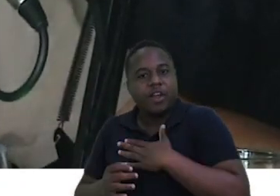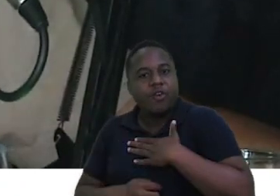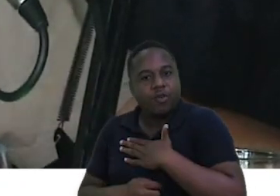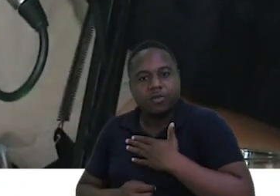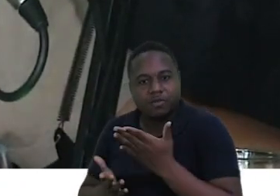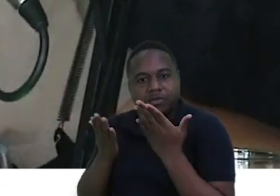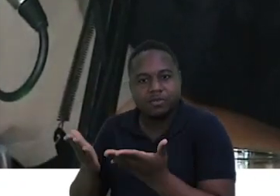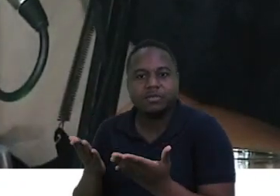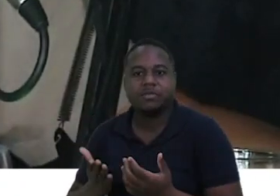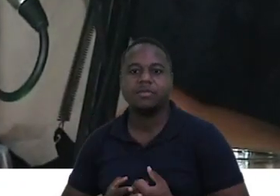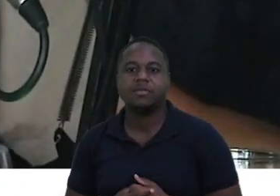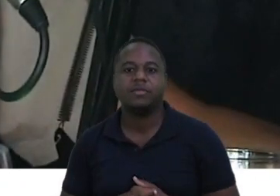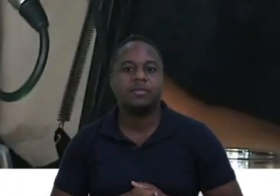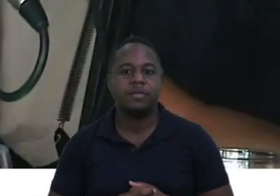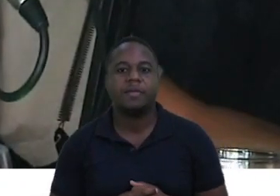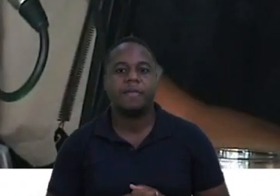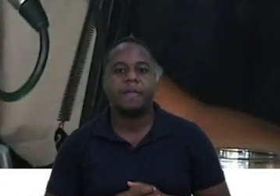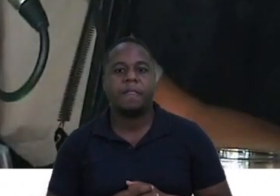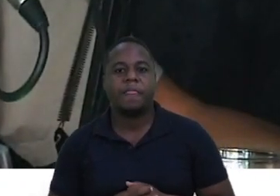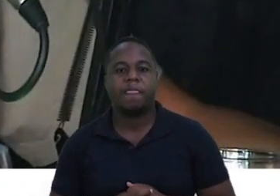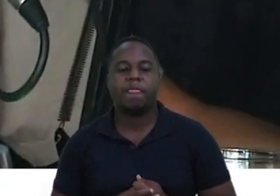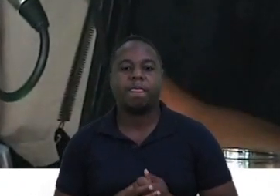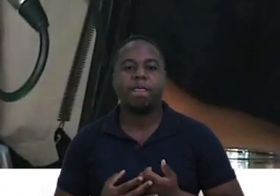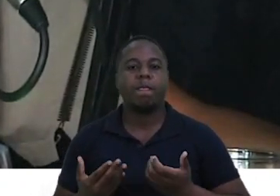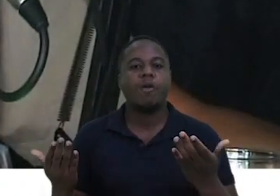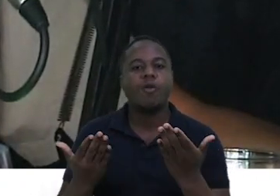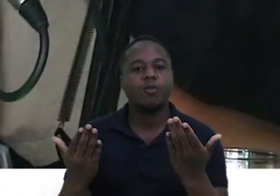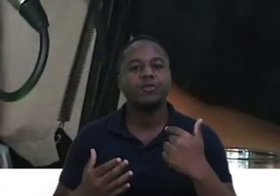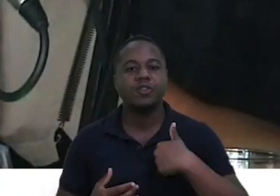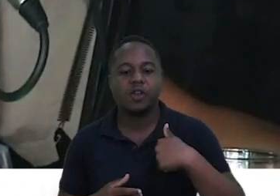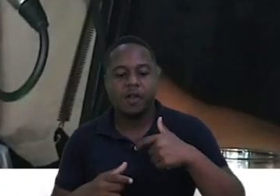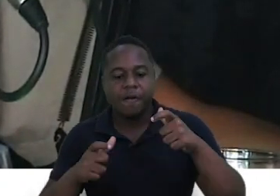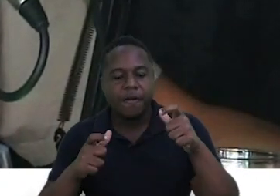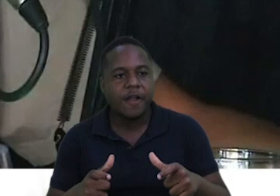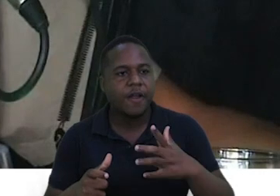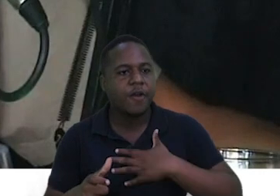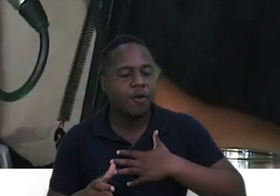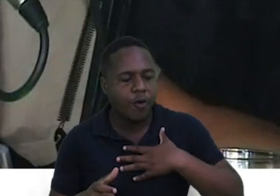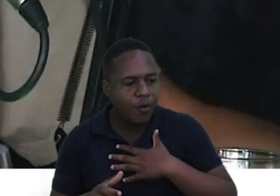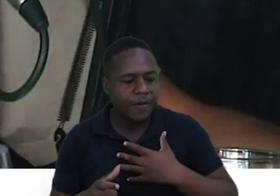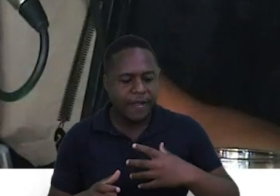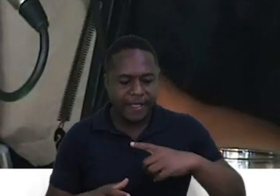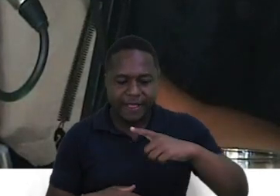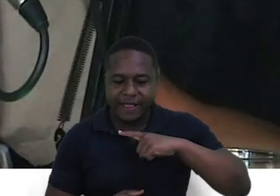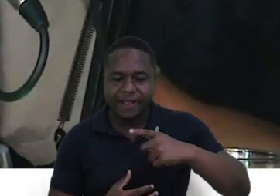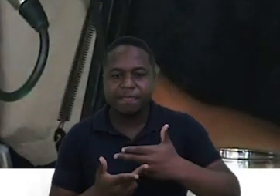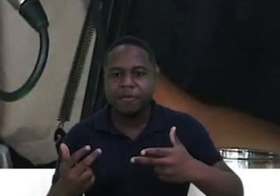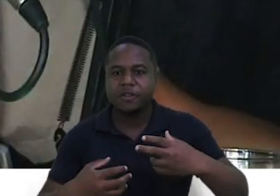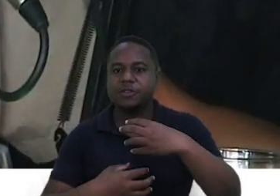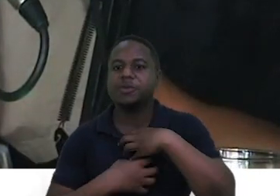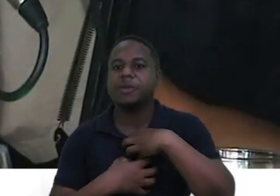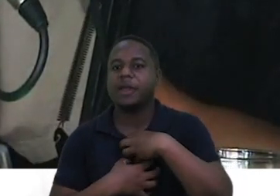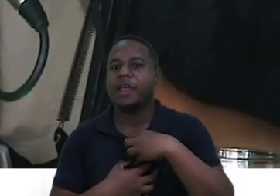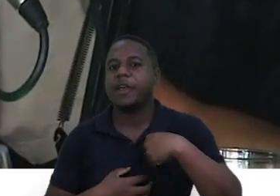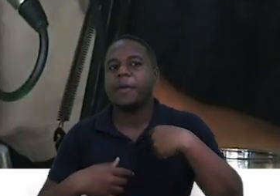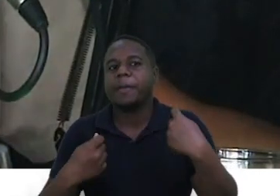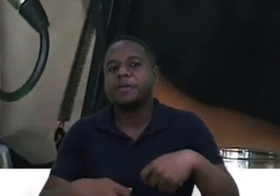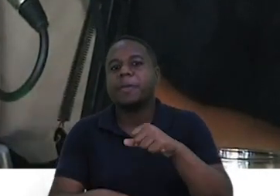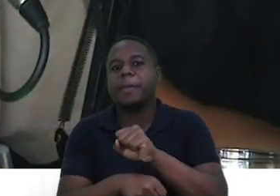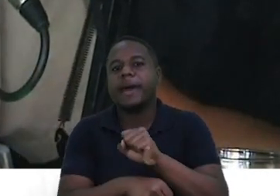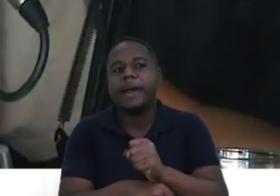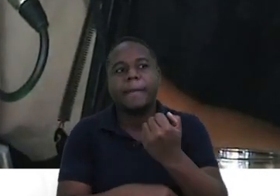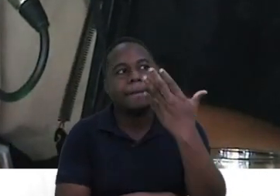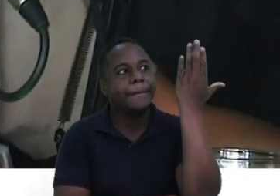dança. E hoje é de um lugar muito enriquecedor, porque eu sinto que eu não preciso parar no que